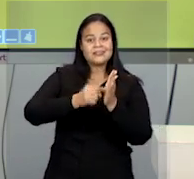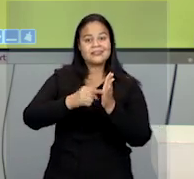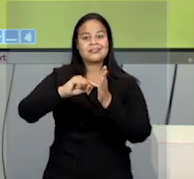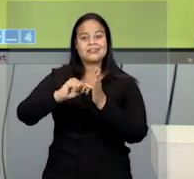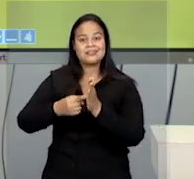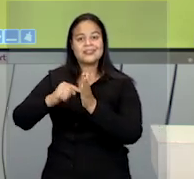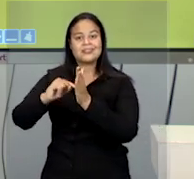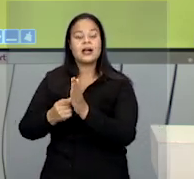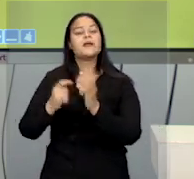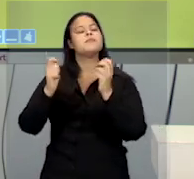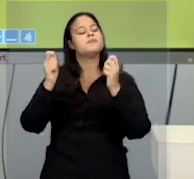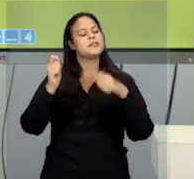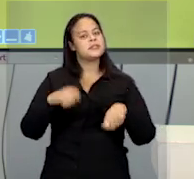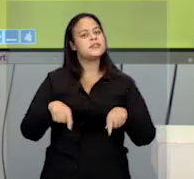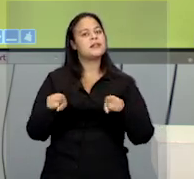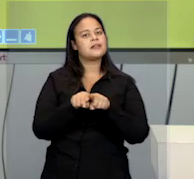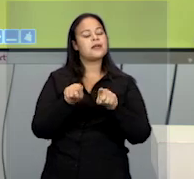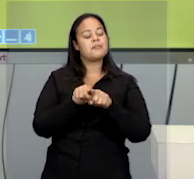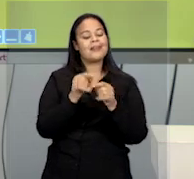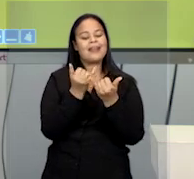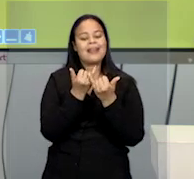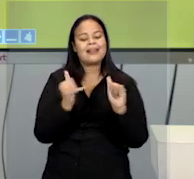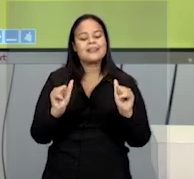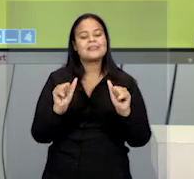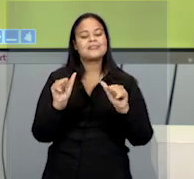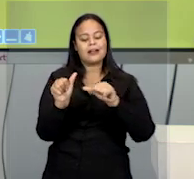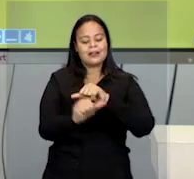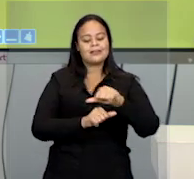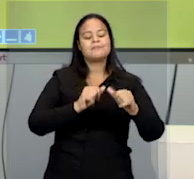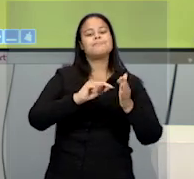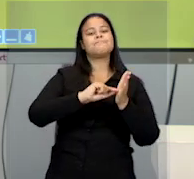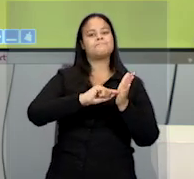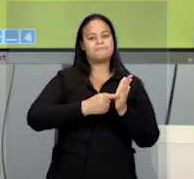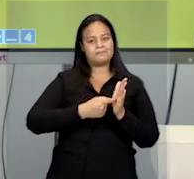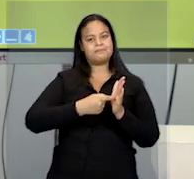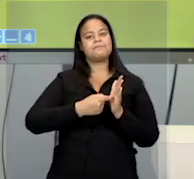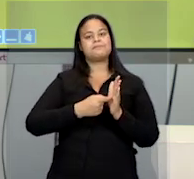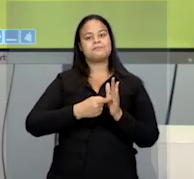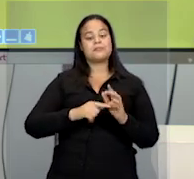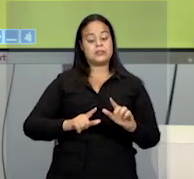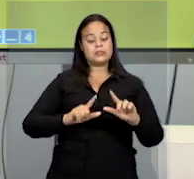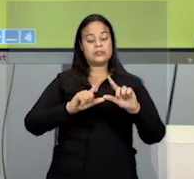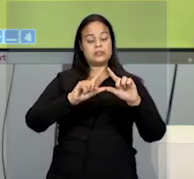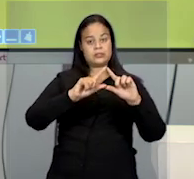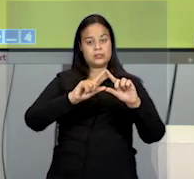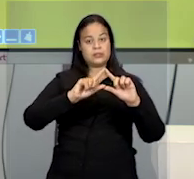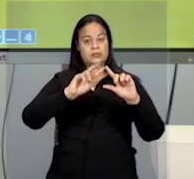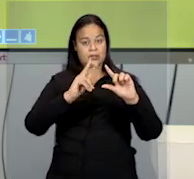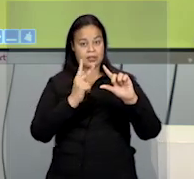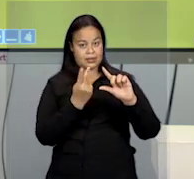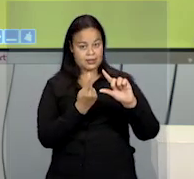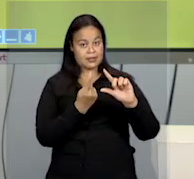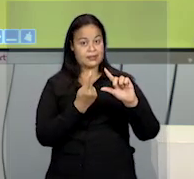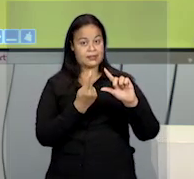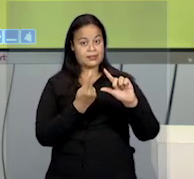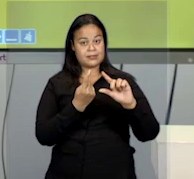que multiplicar a energia, não é? Então esse ΔH,